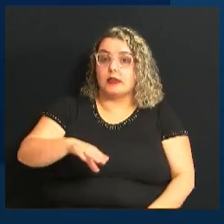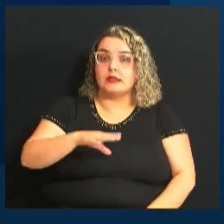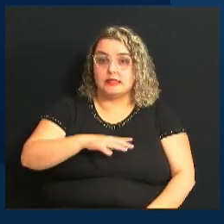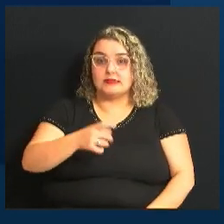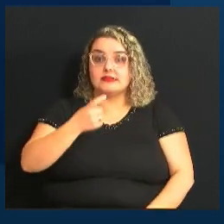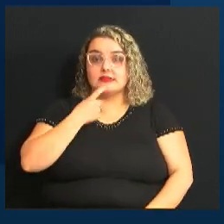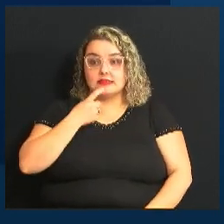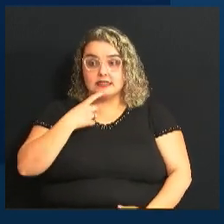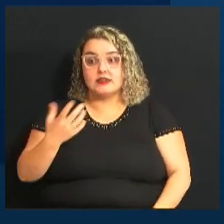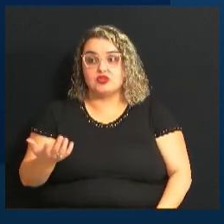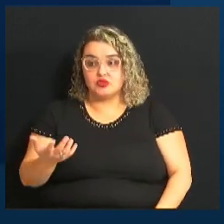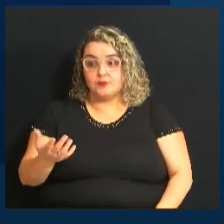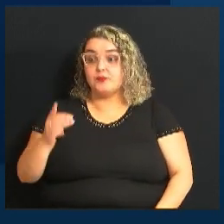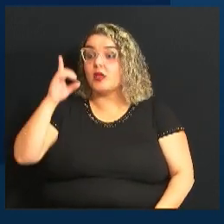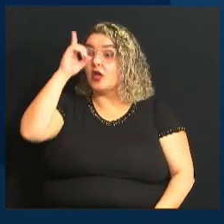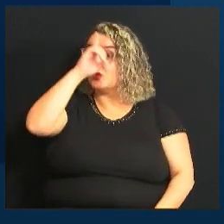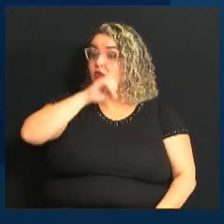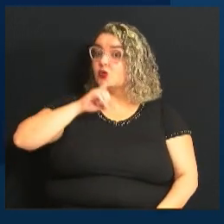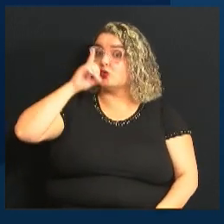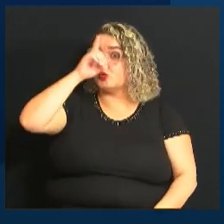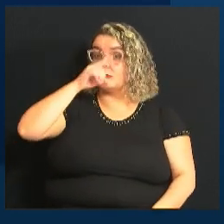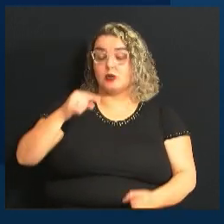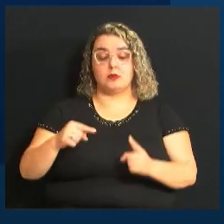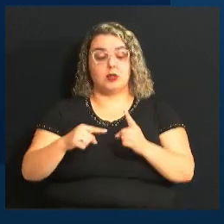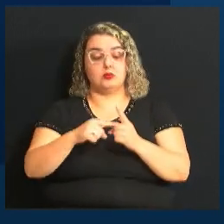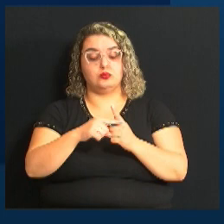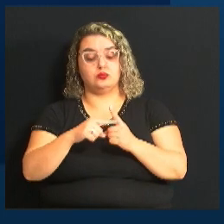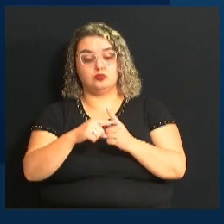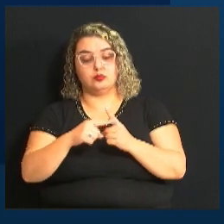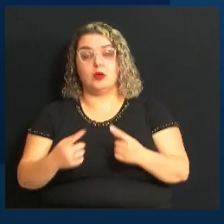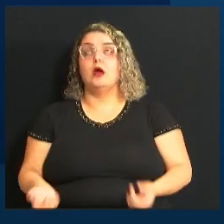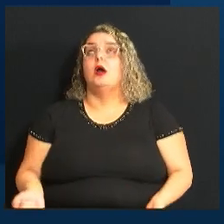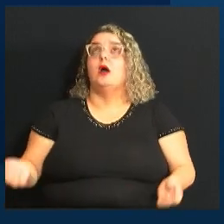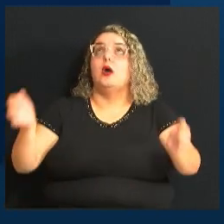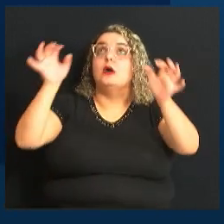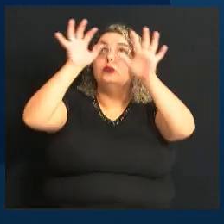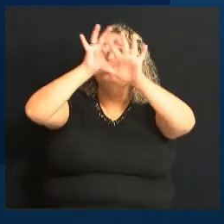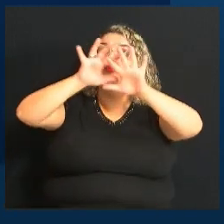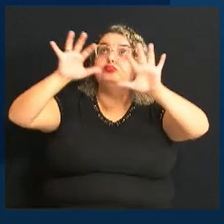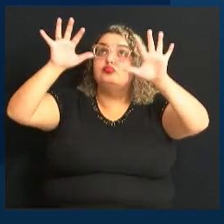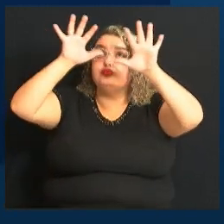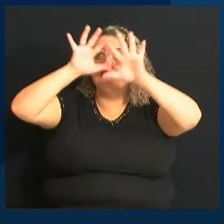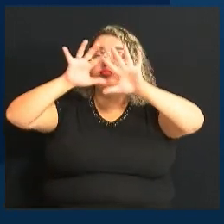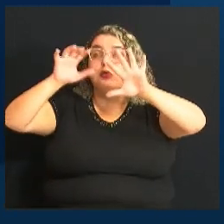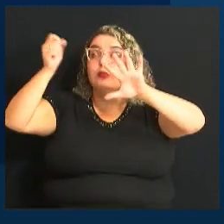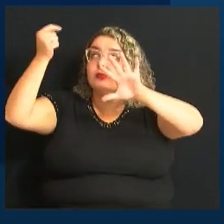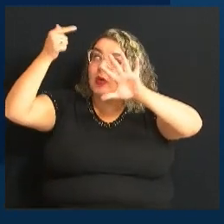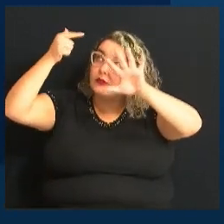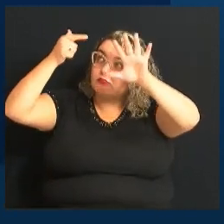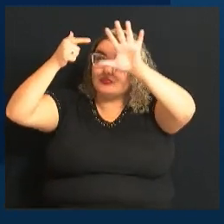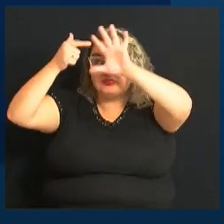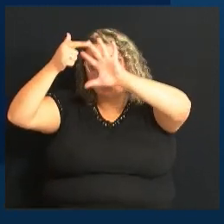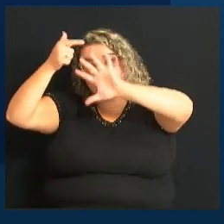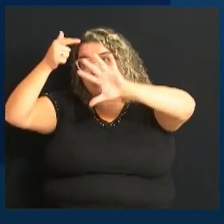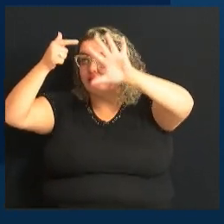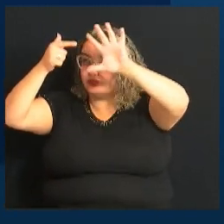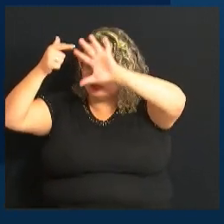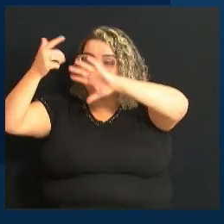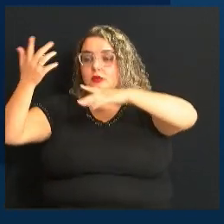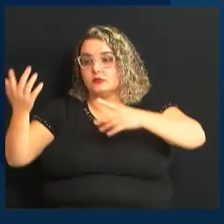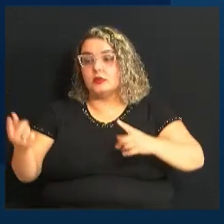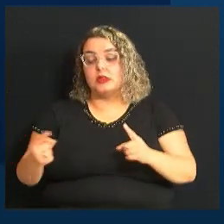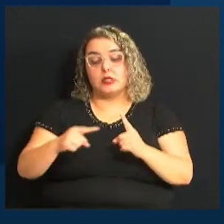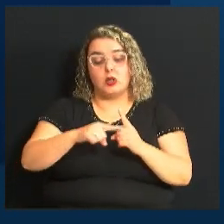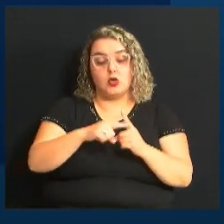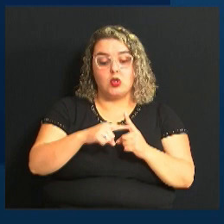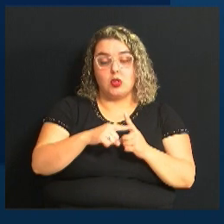de Campinas. E no domingo, a nebulosidade aumenta um pouco, o sol continua aparecendo, mas a nebulosidade aumenta um pouco.